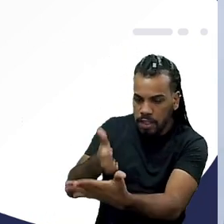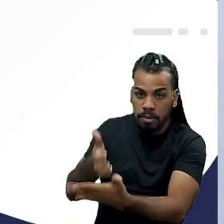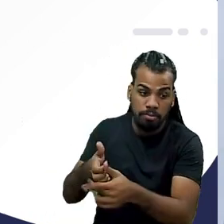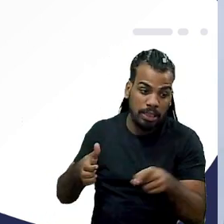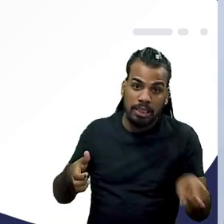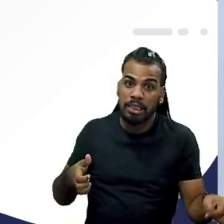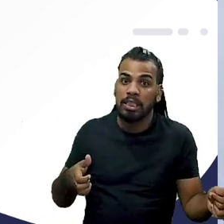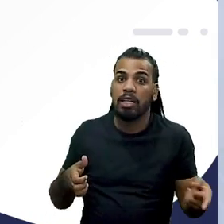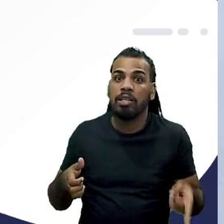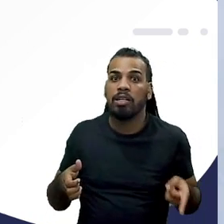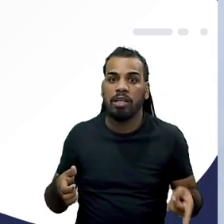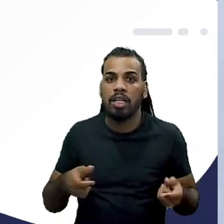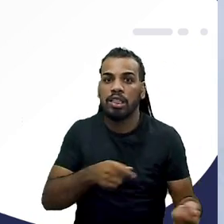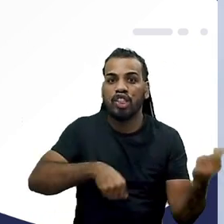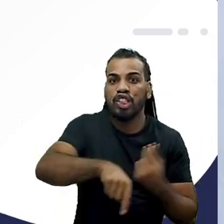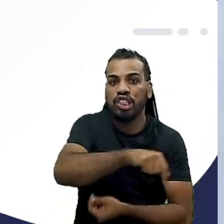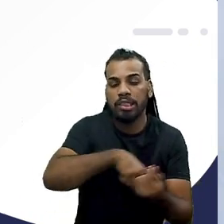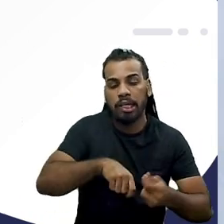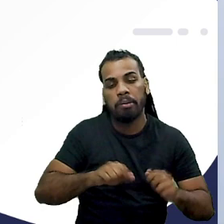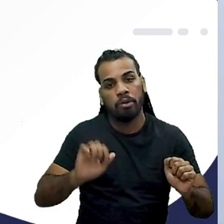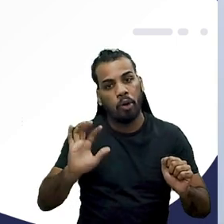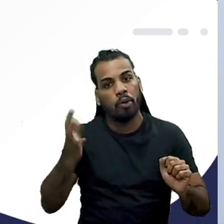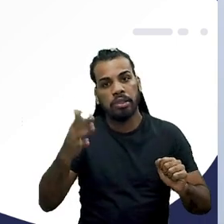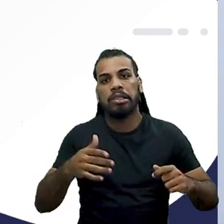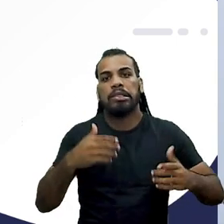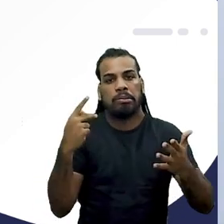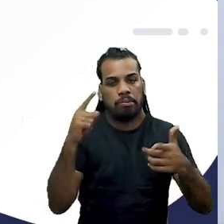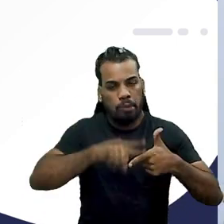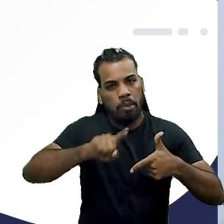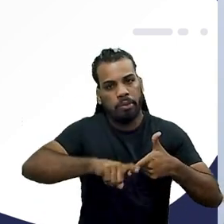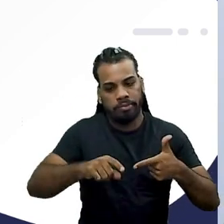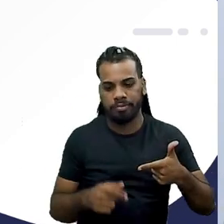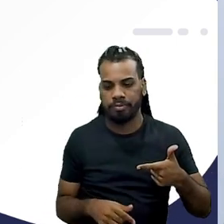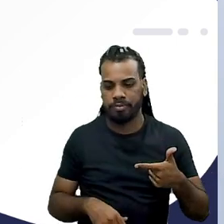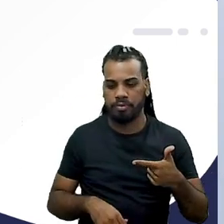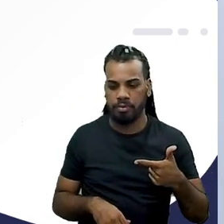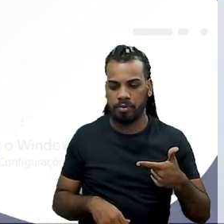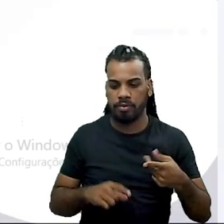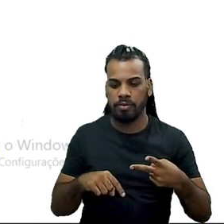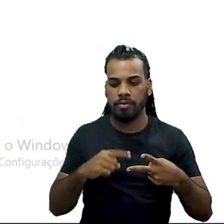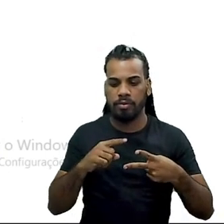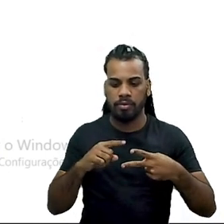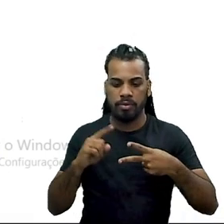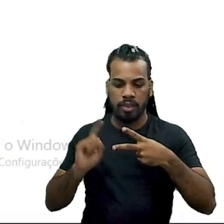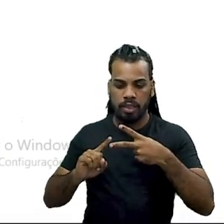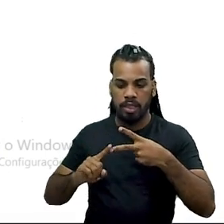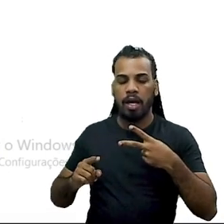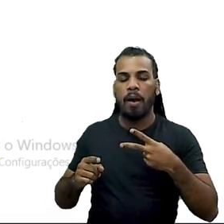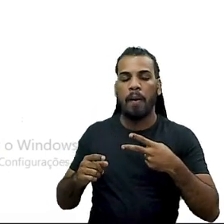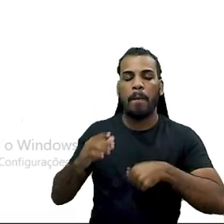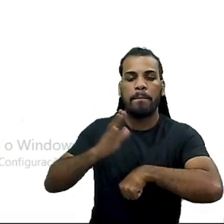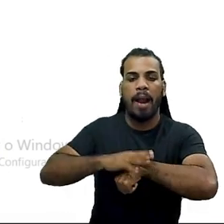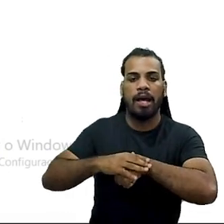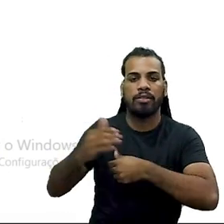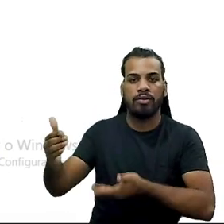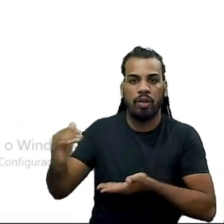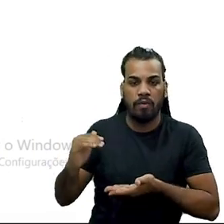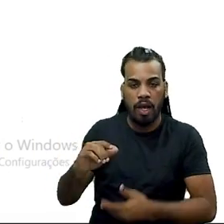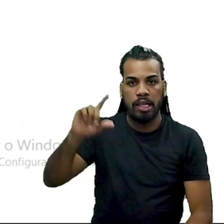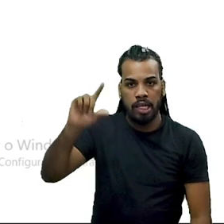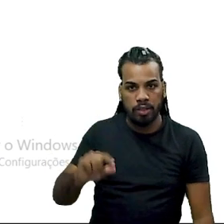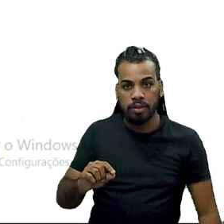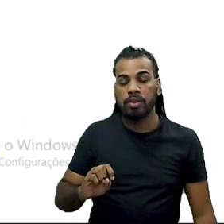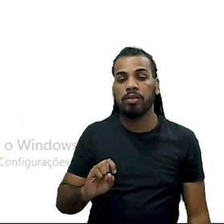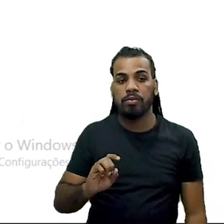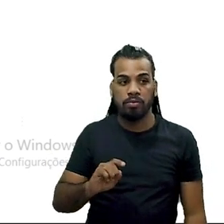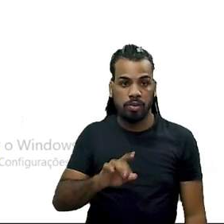giro. Aí já pode gerar uma situação de desequilíbrio. Redução dos prazos com os fornecedores. Cada fornecedor, se de